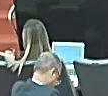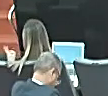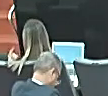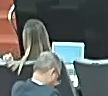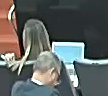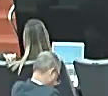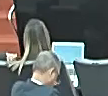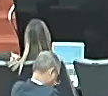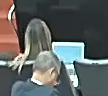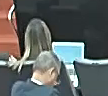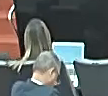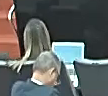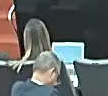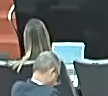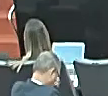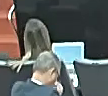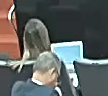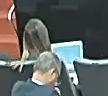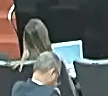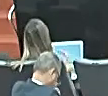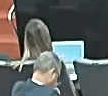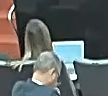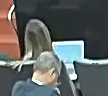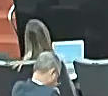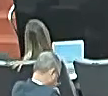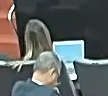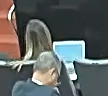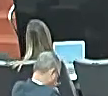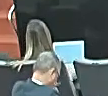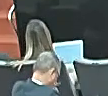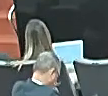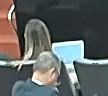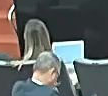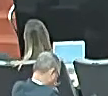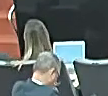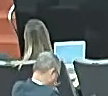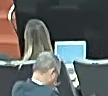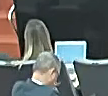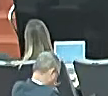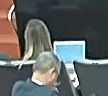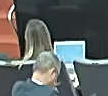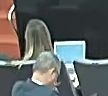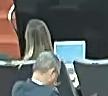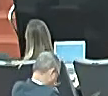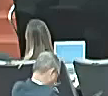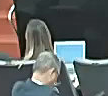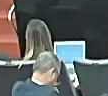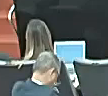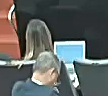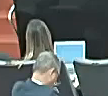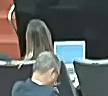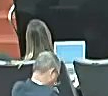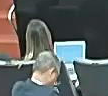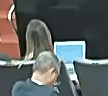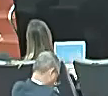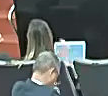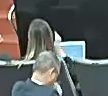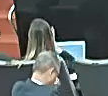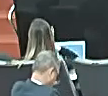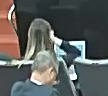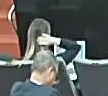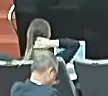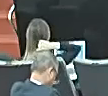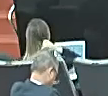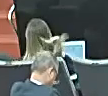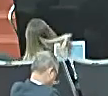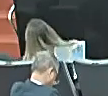a todos os líderes a vocês ficaram até o final parabéns é importante participar como diz o companheiro ali